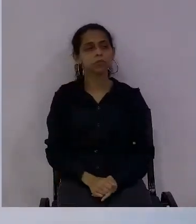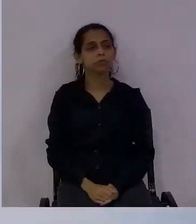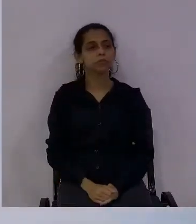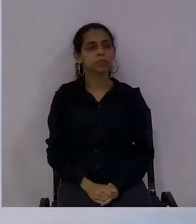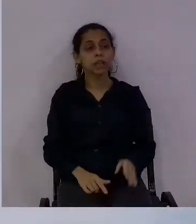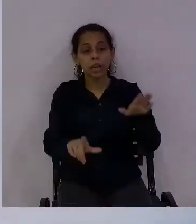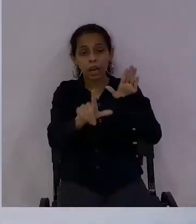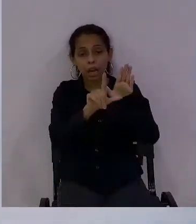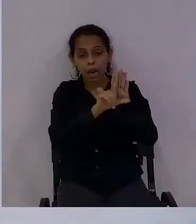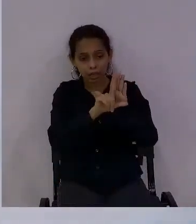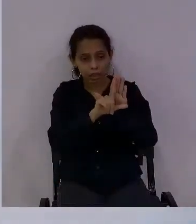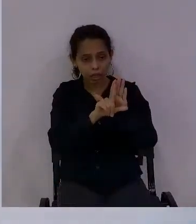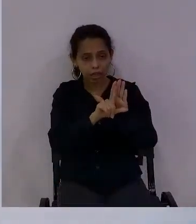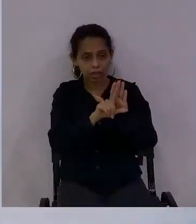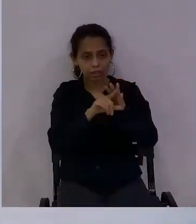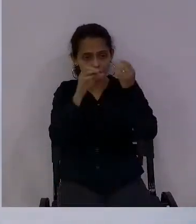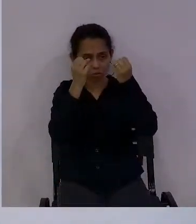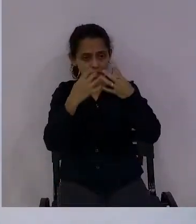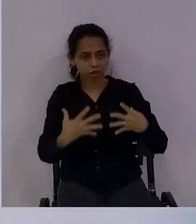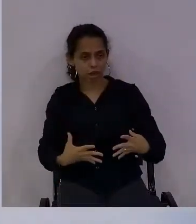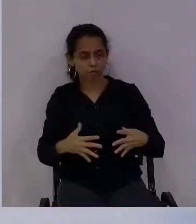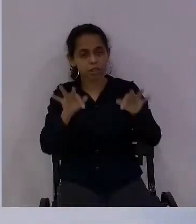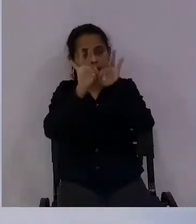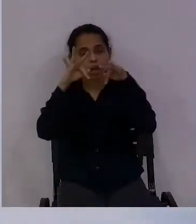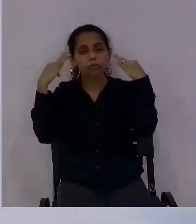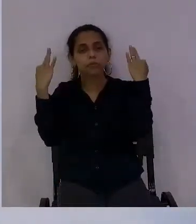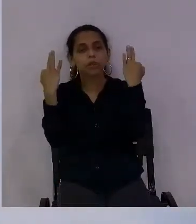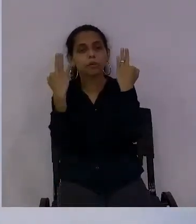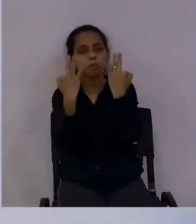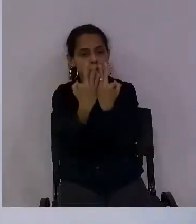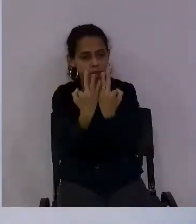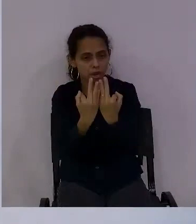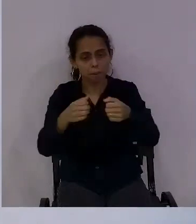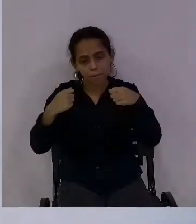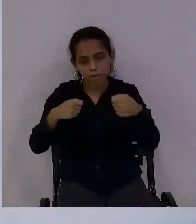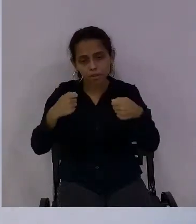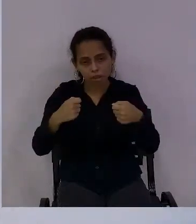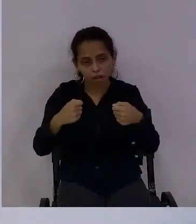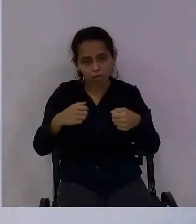lei dizia o seguinte, que a família deveria matar um animal